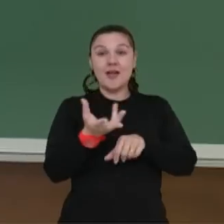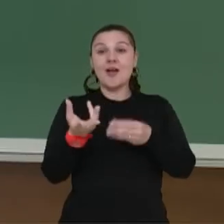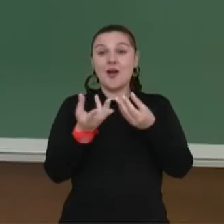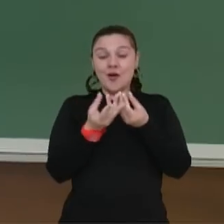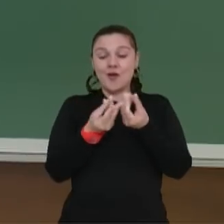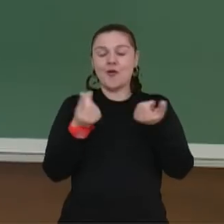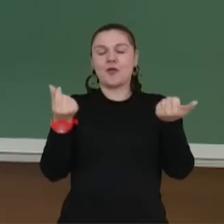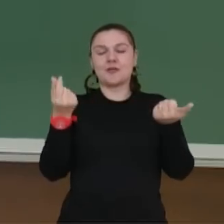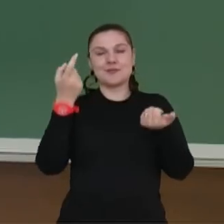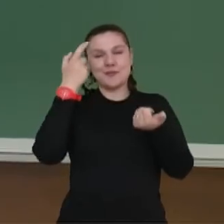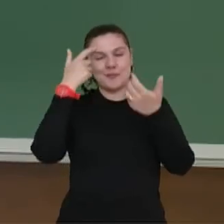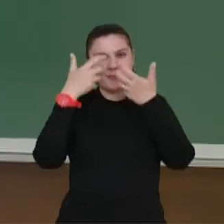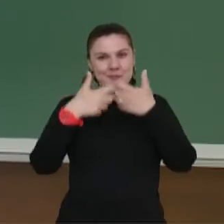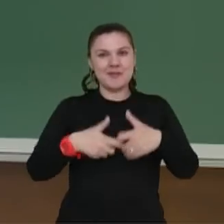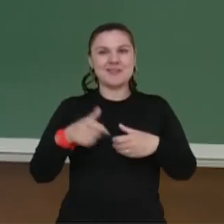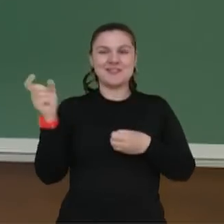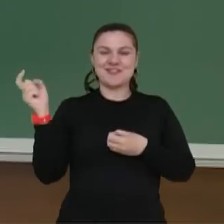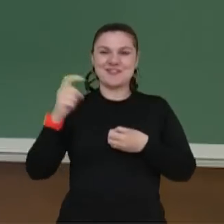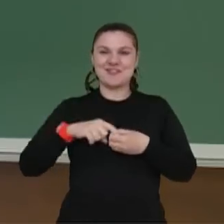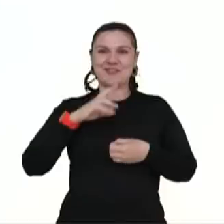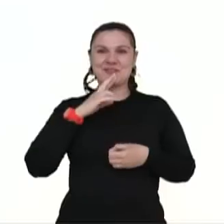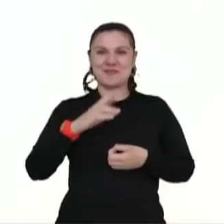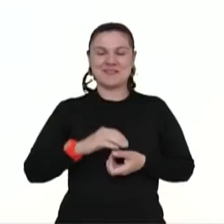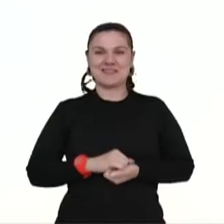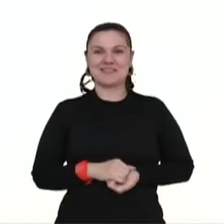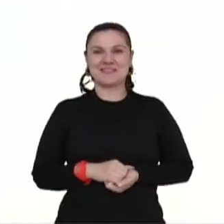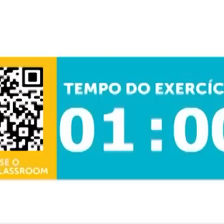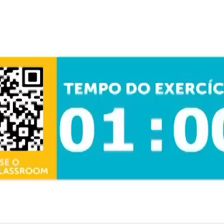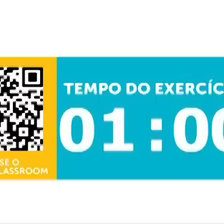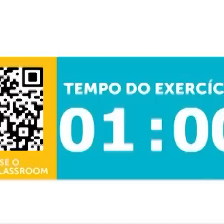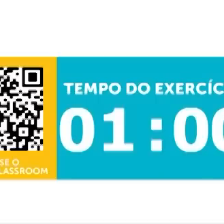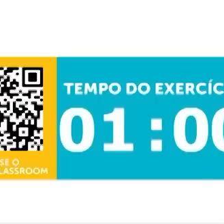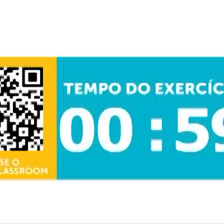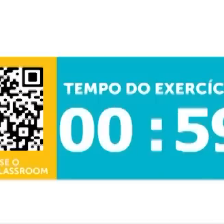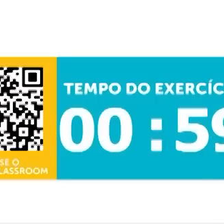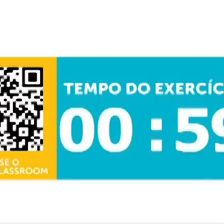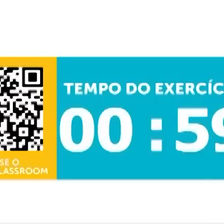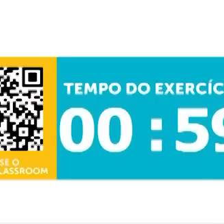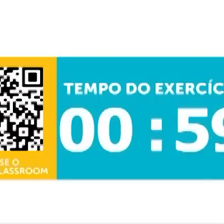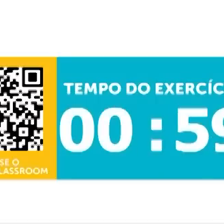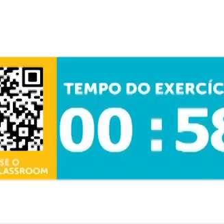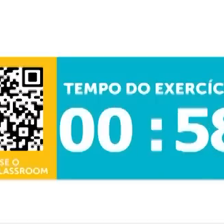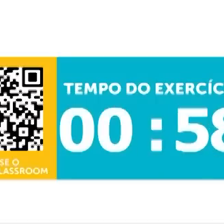qualitativa. Pense um pouquinho e eu já volto com a resposta.